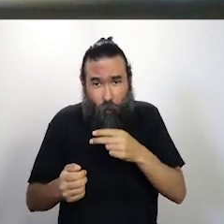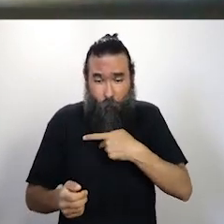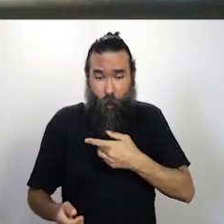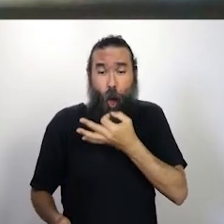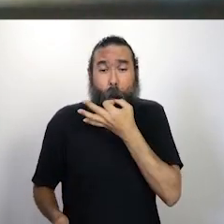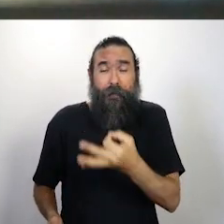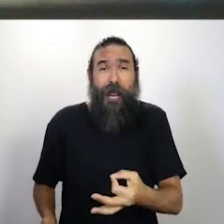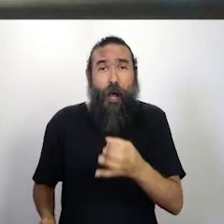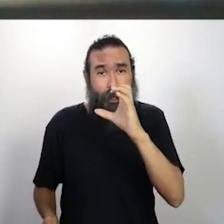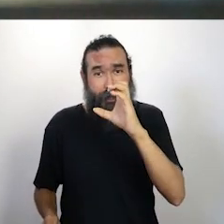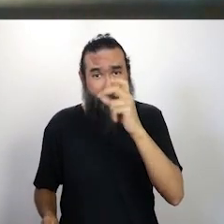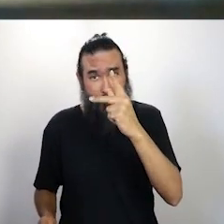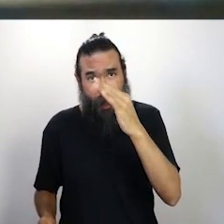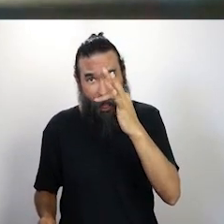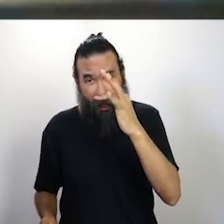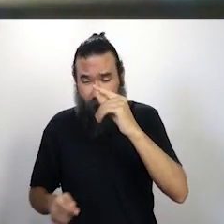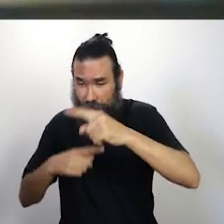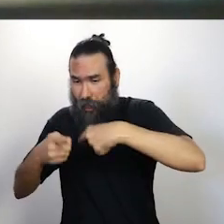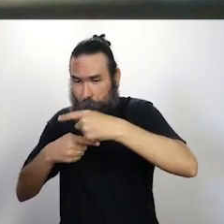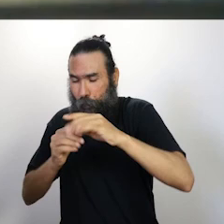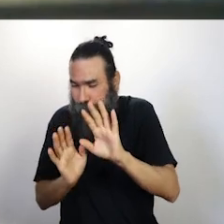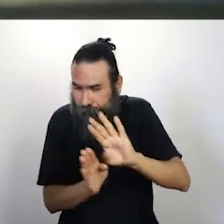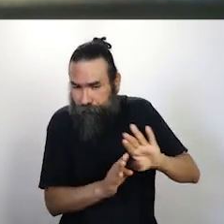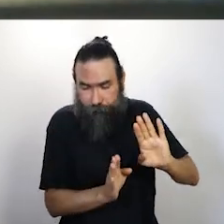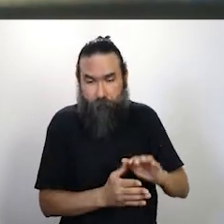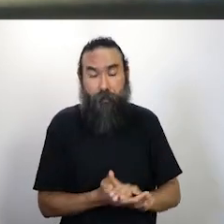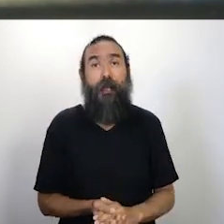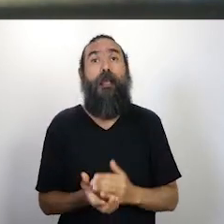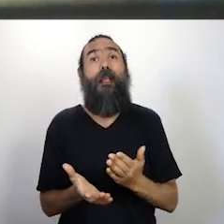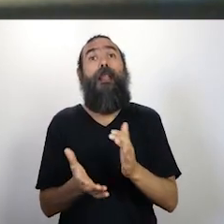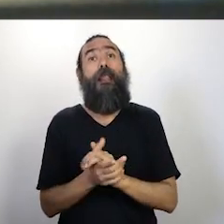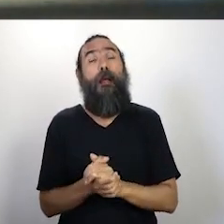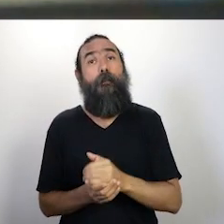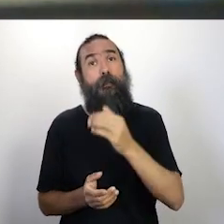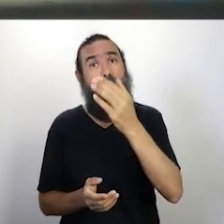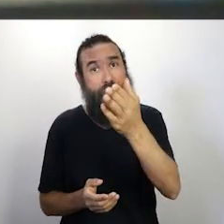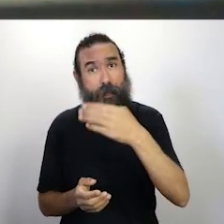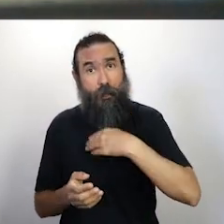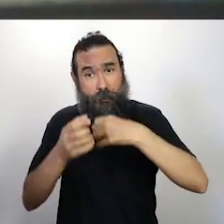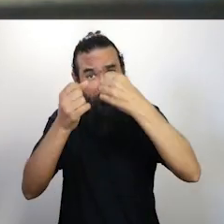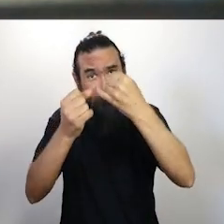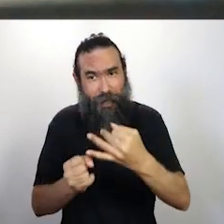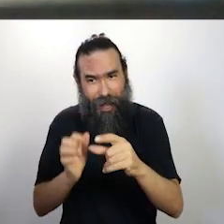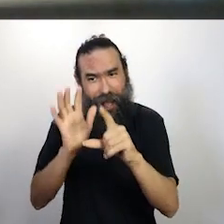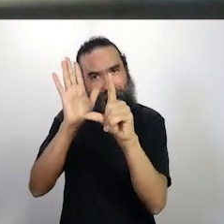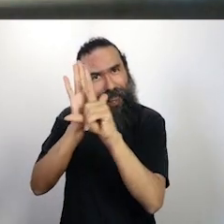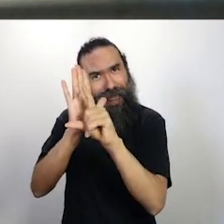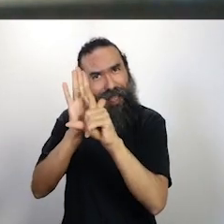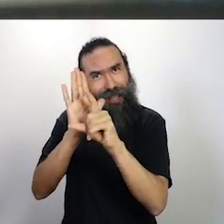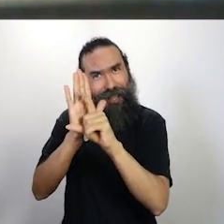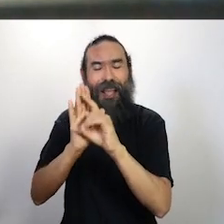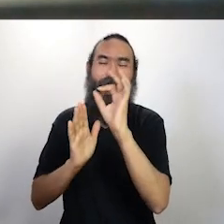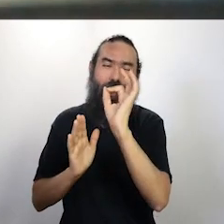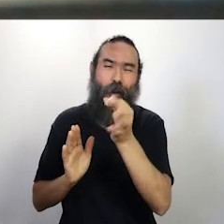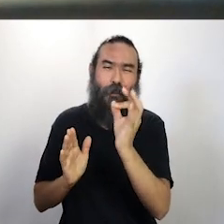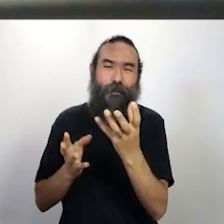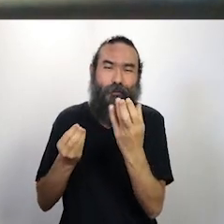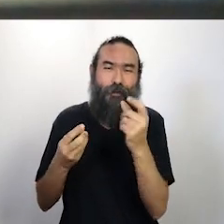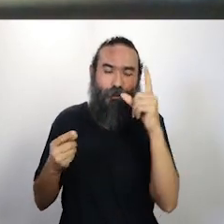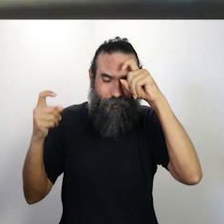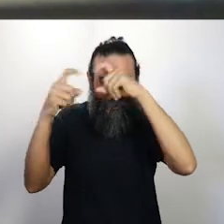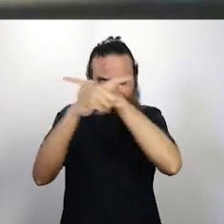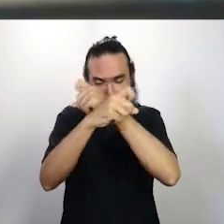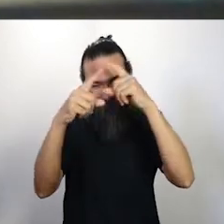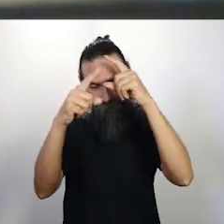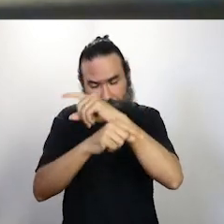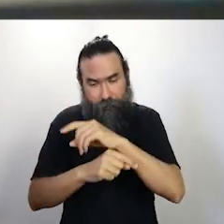sobre essa questão dos espaços a lei ela realmente ela é bastante complexa e aberta nesse sentido o que diz é